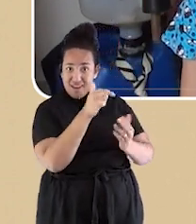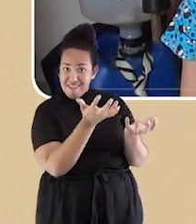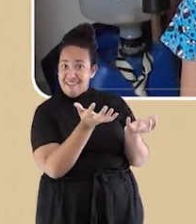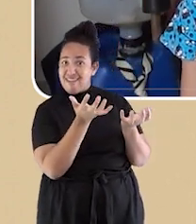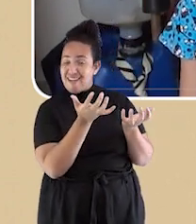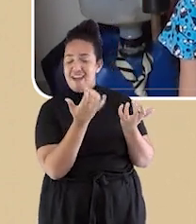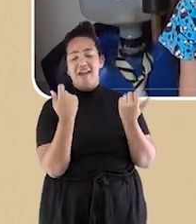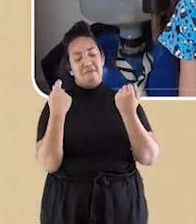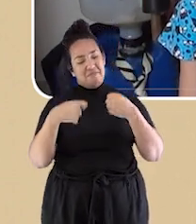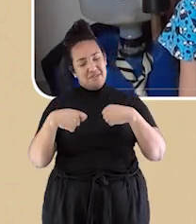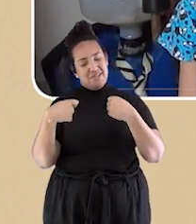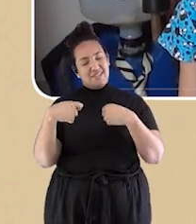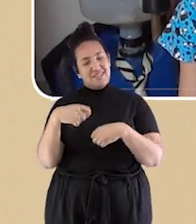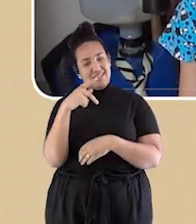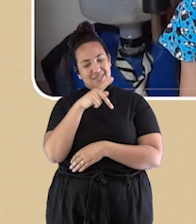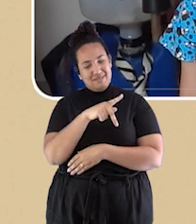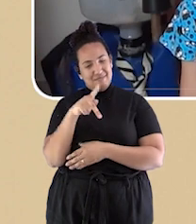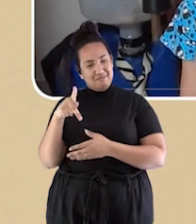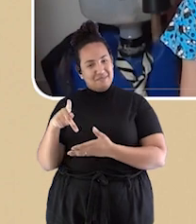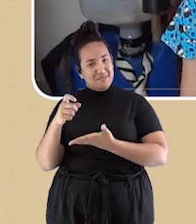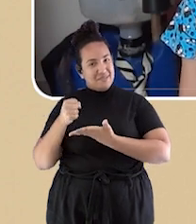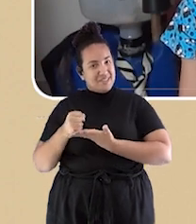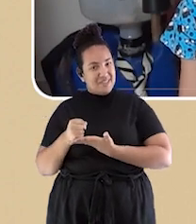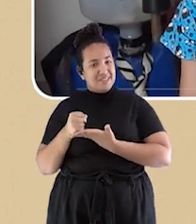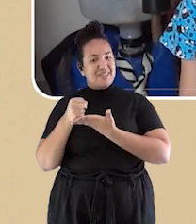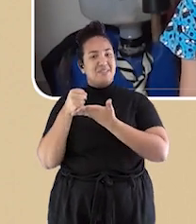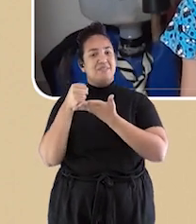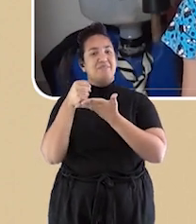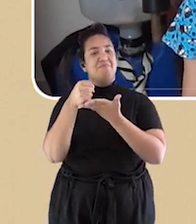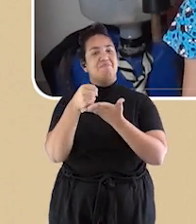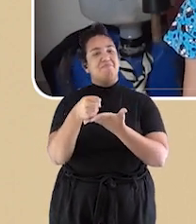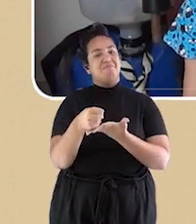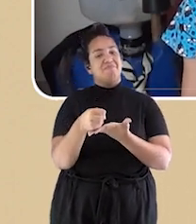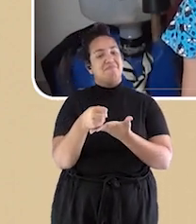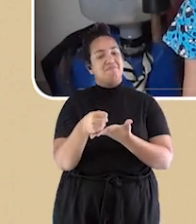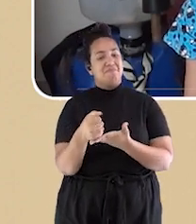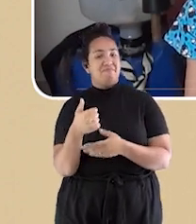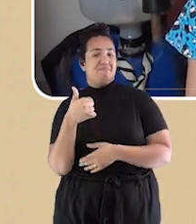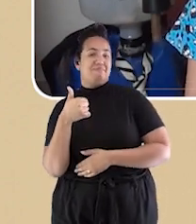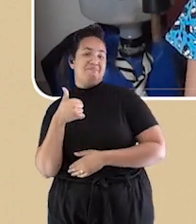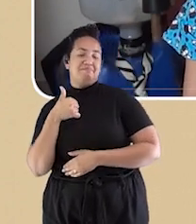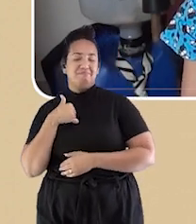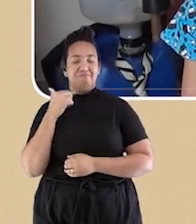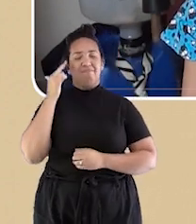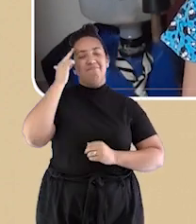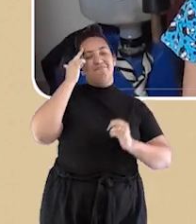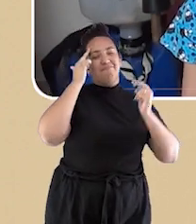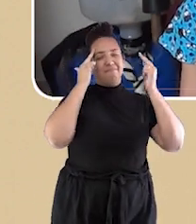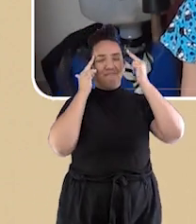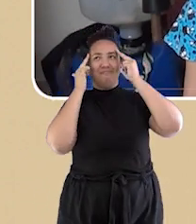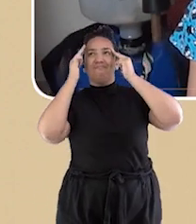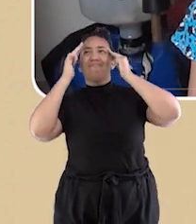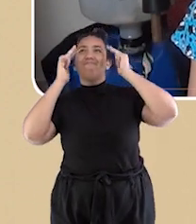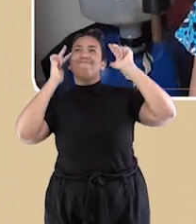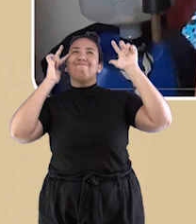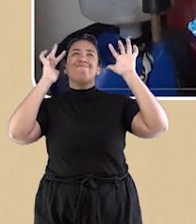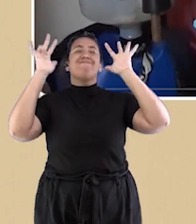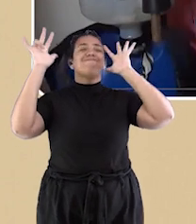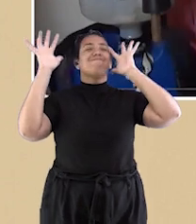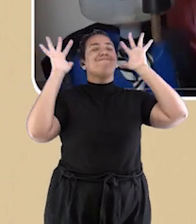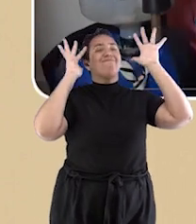tudo isso, tem que se ter um professor. Eu que sonhei